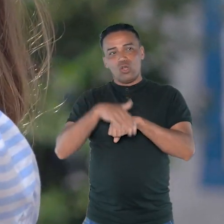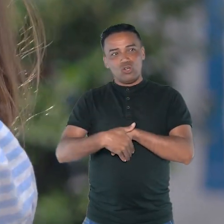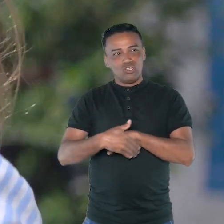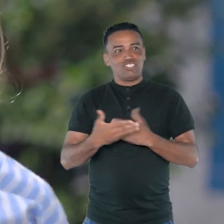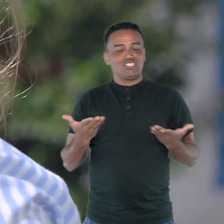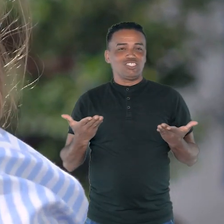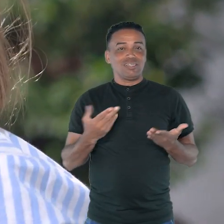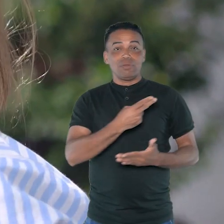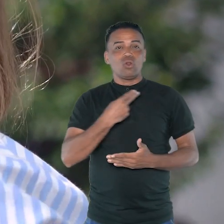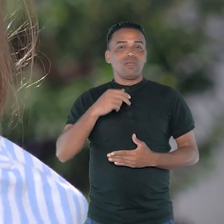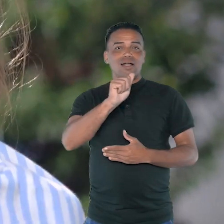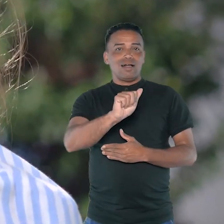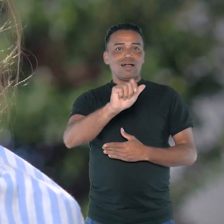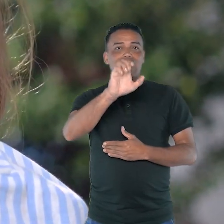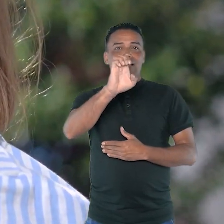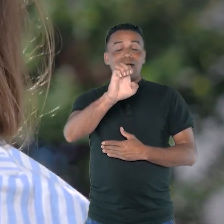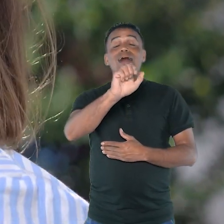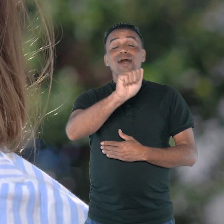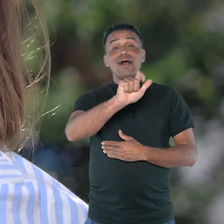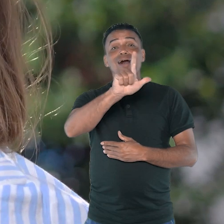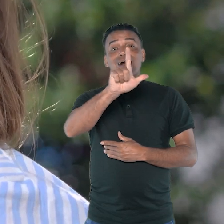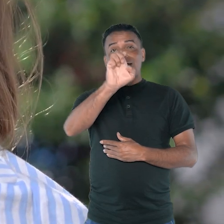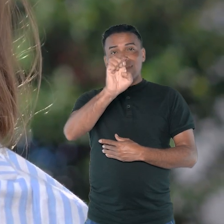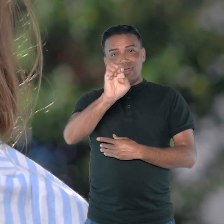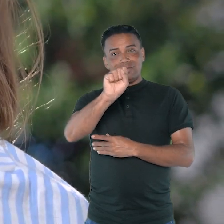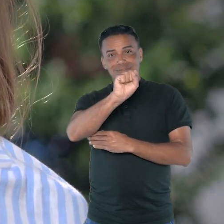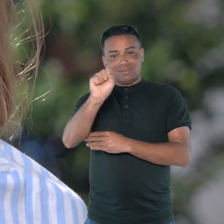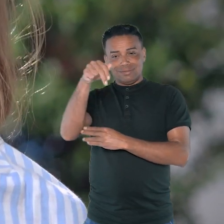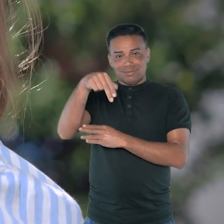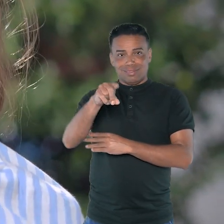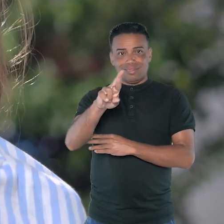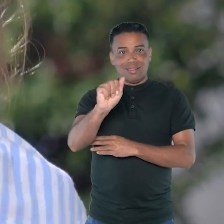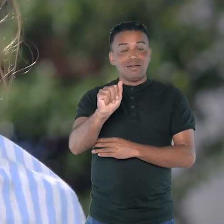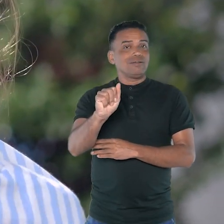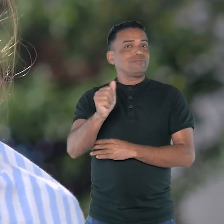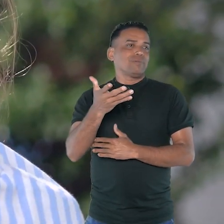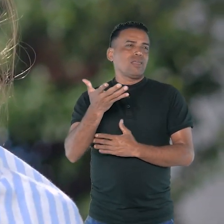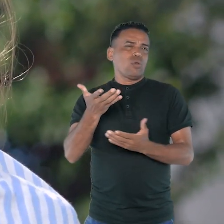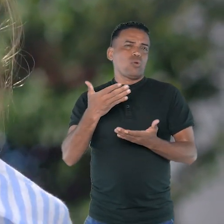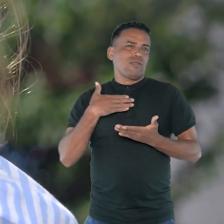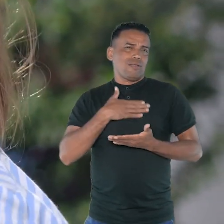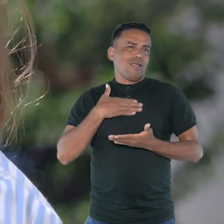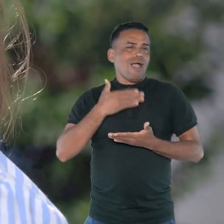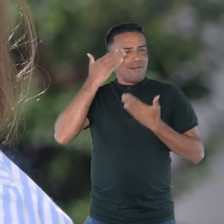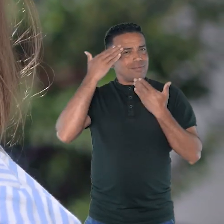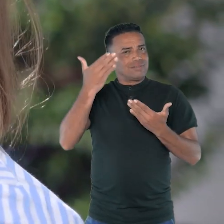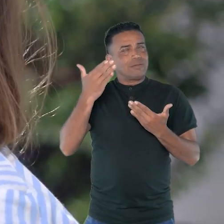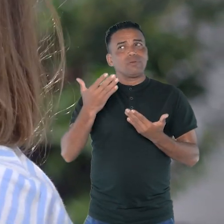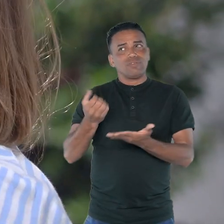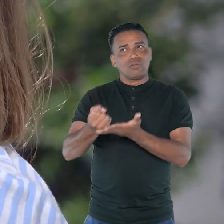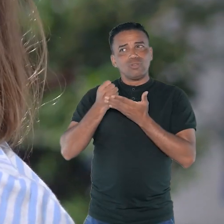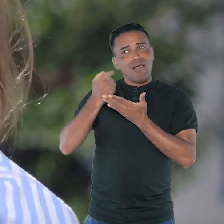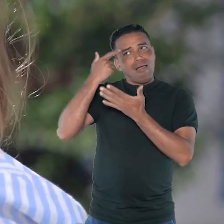Alessandra, queria te agradecer por você estar aqui, por você fazer uma